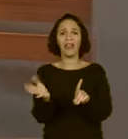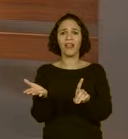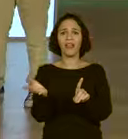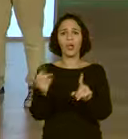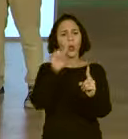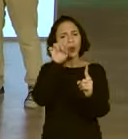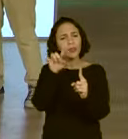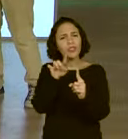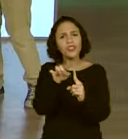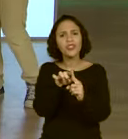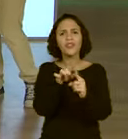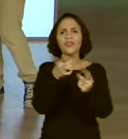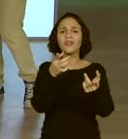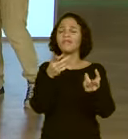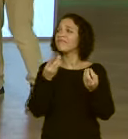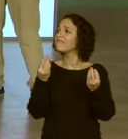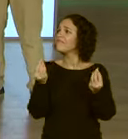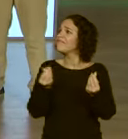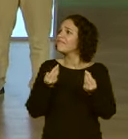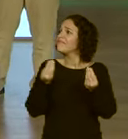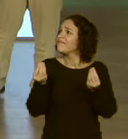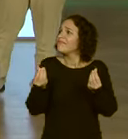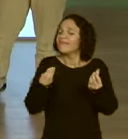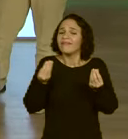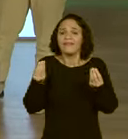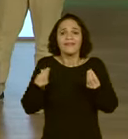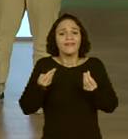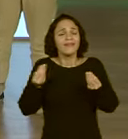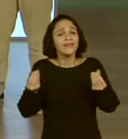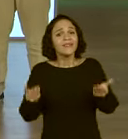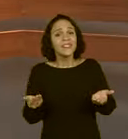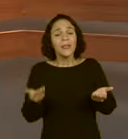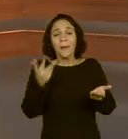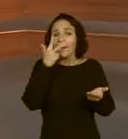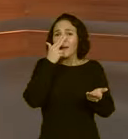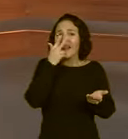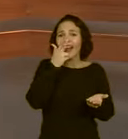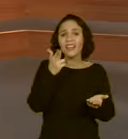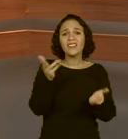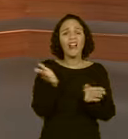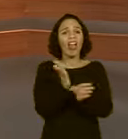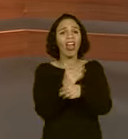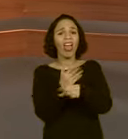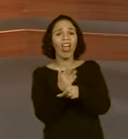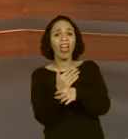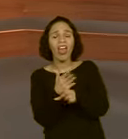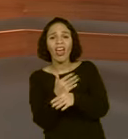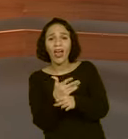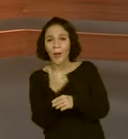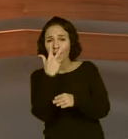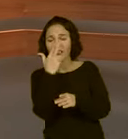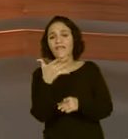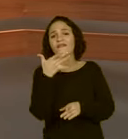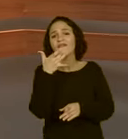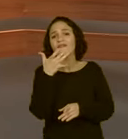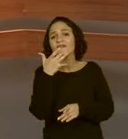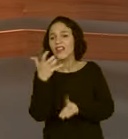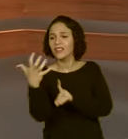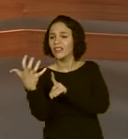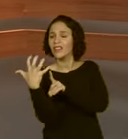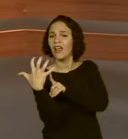define seus objetivos, que não define seus sonhos, ela fica mais vulnerável